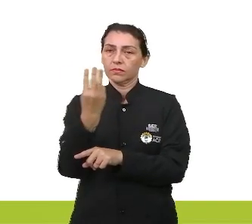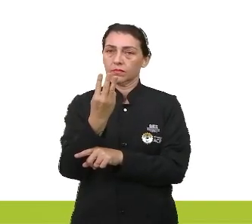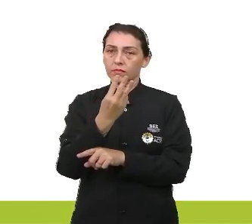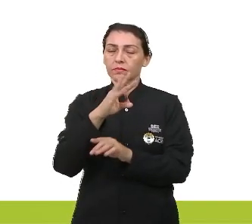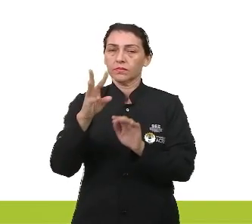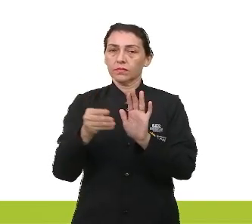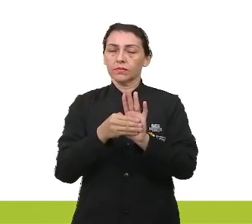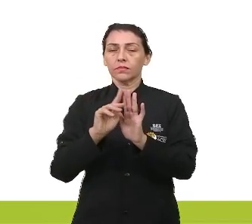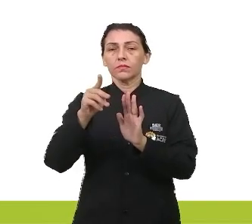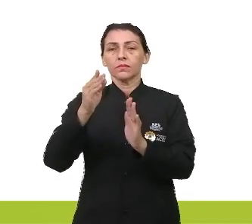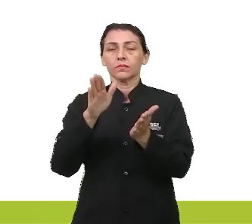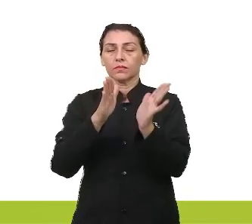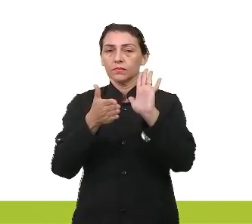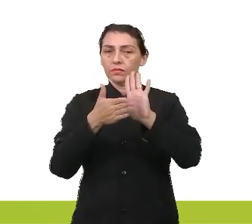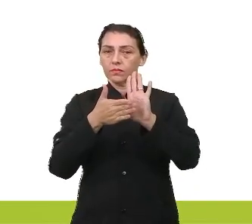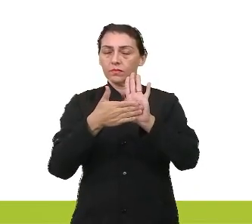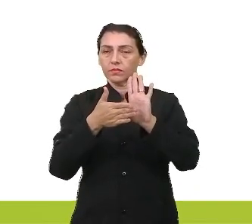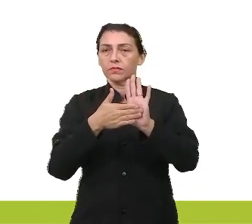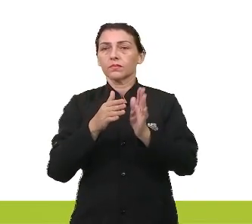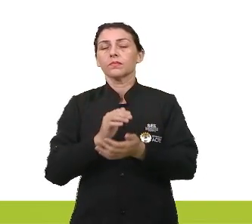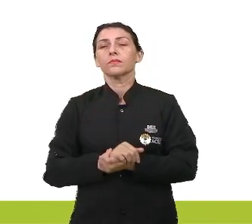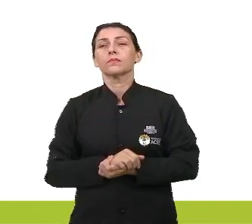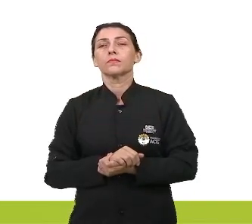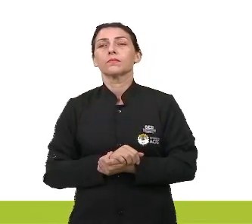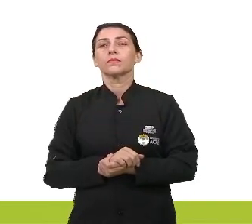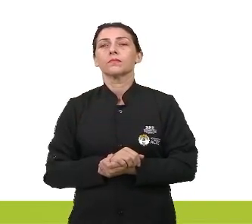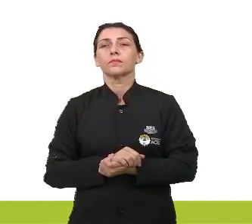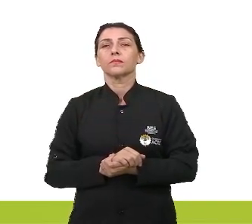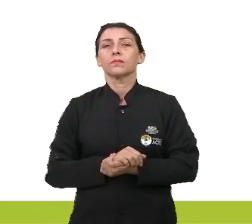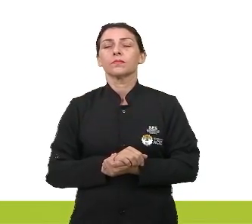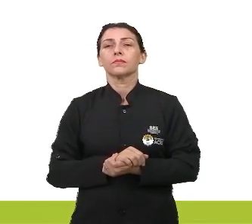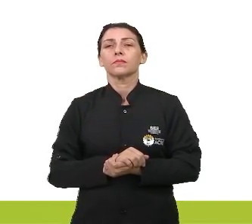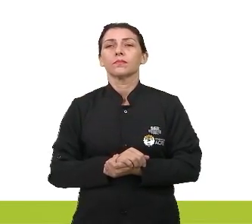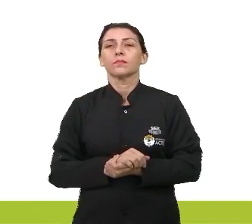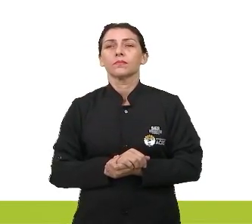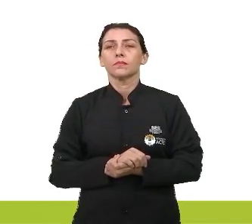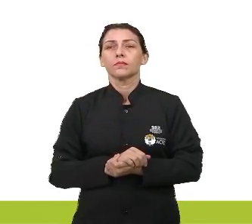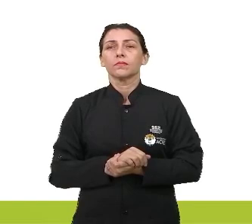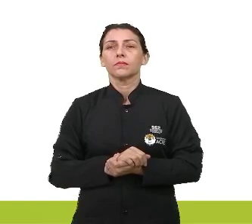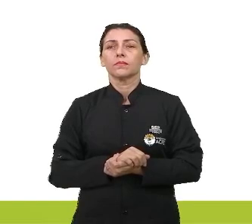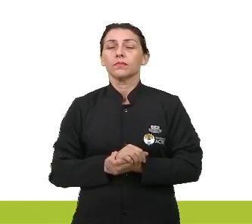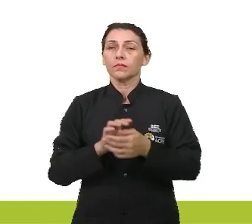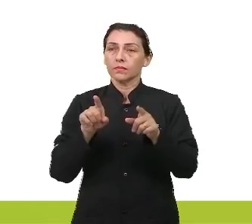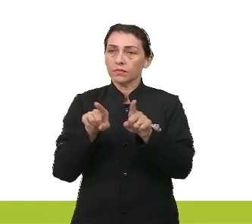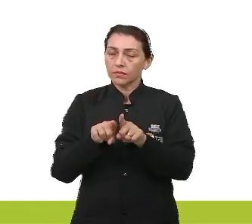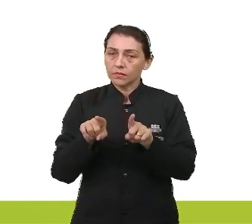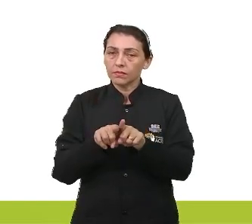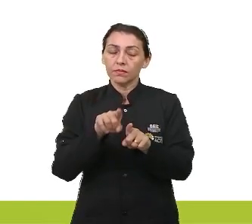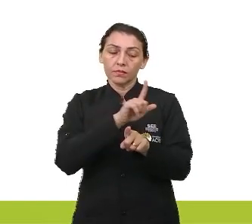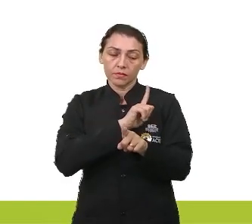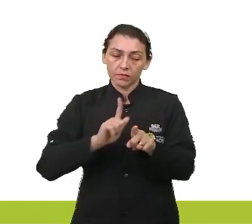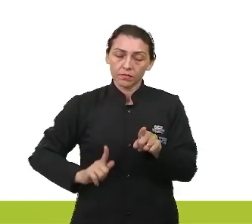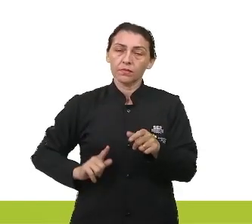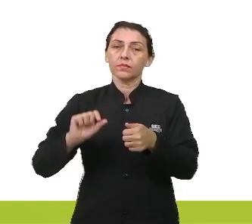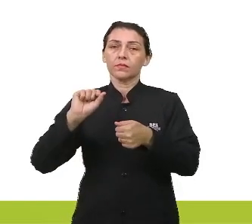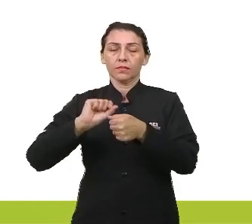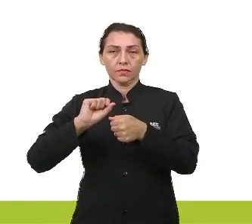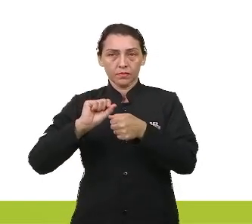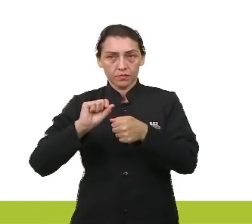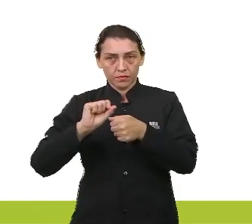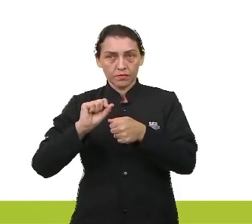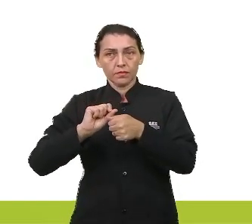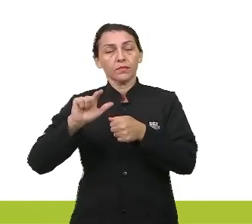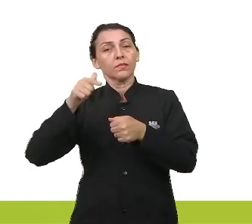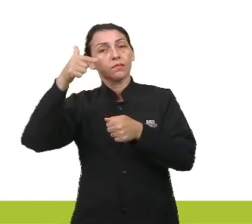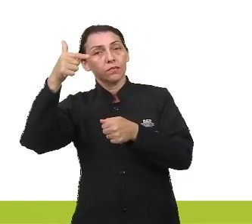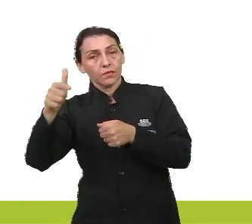outra proposta de intervenção, paralelamente. Ou seja, ao mesmo passo que o governo está fazendo algo,